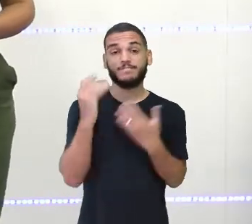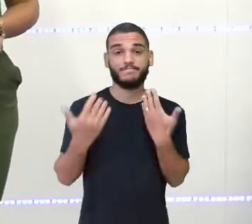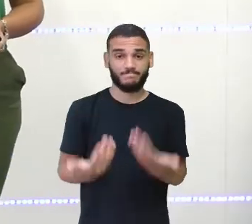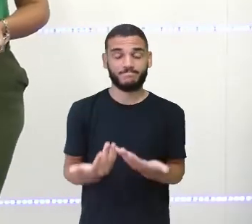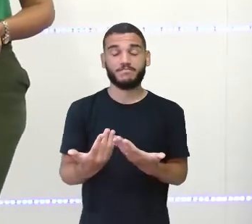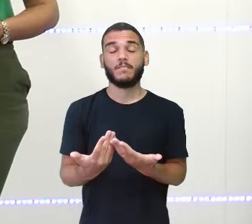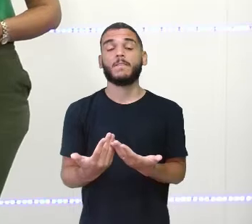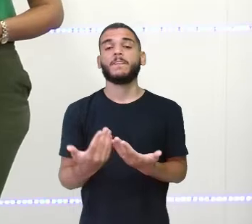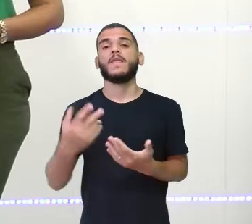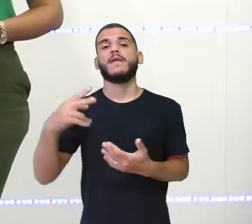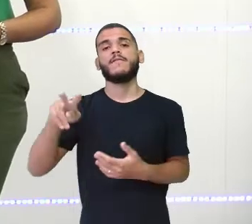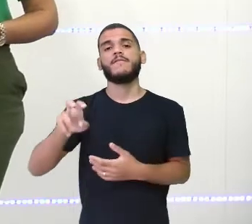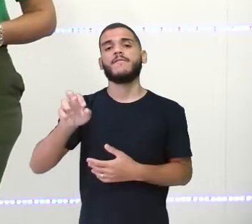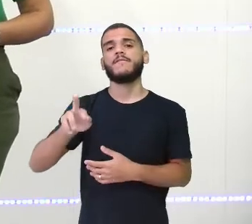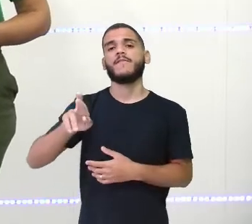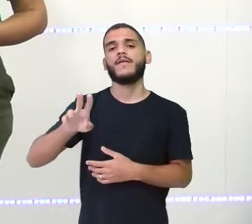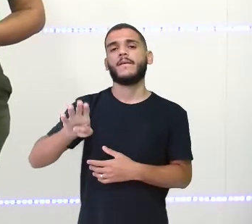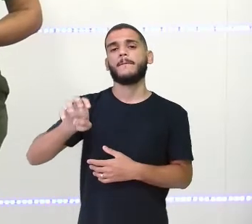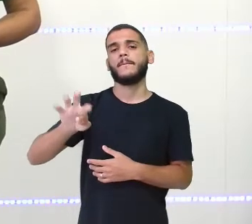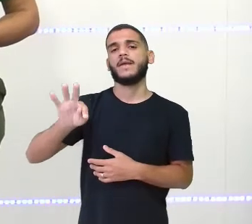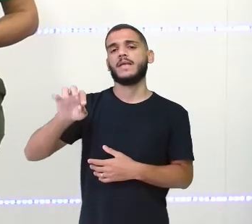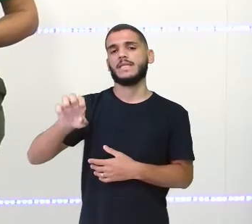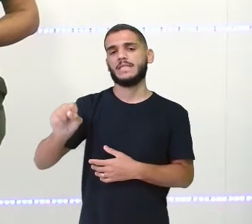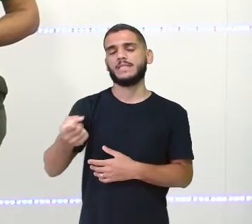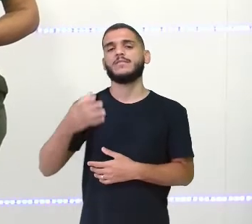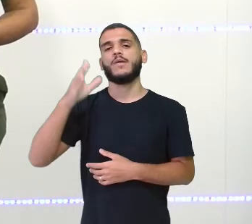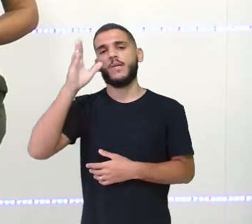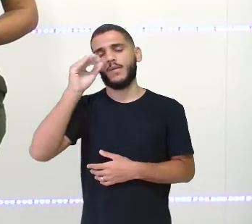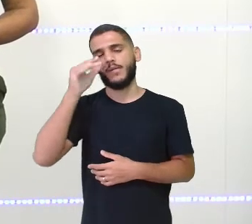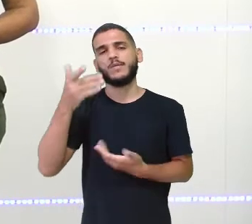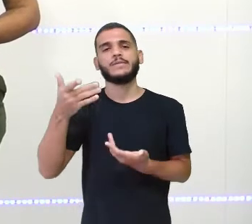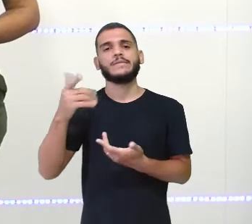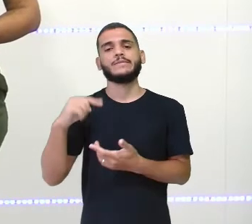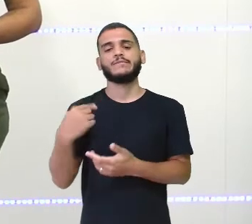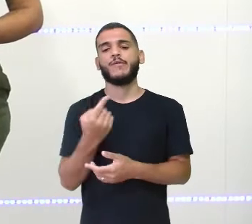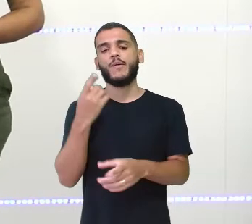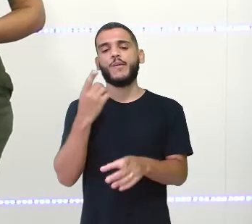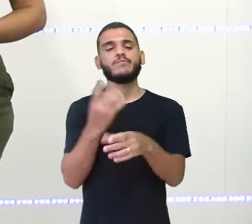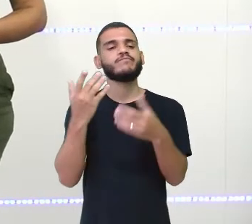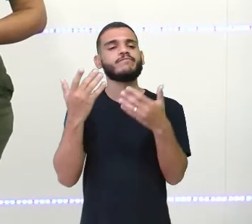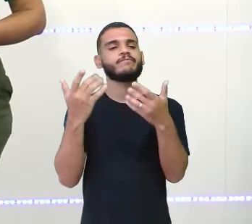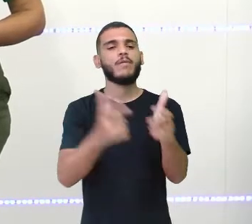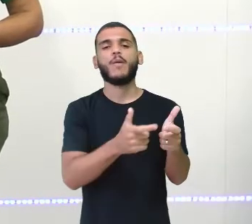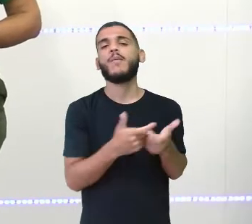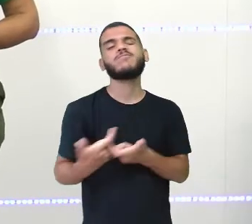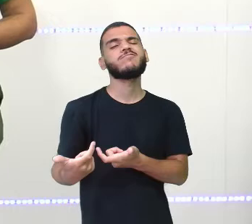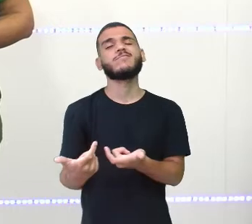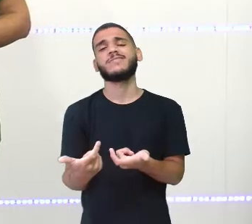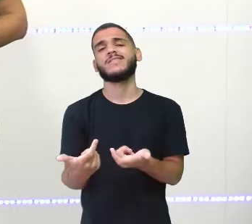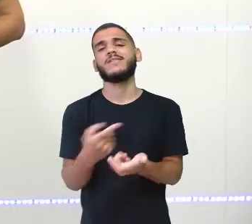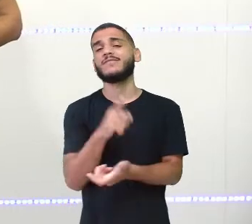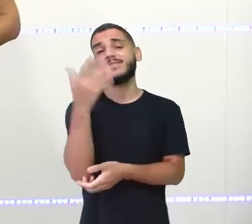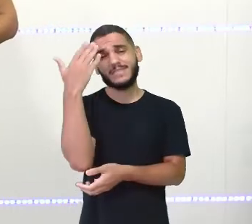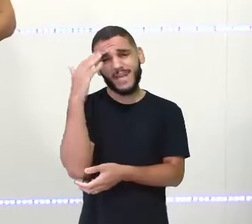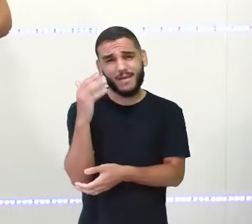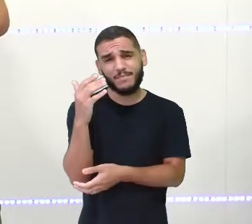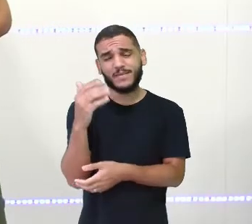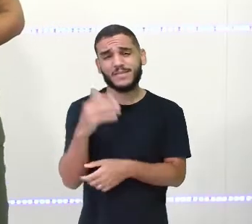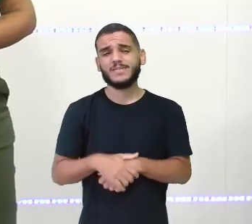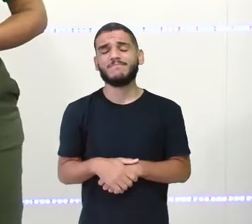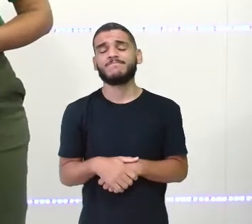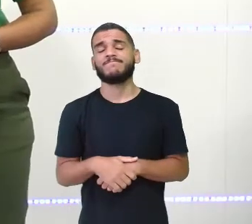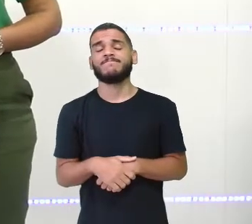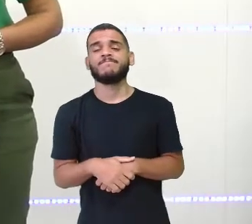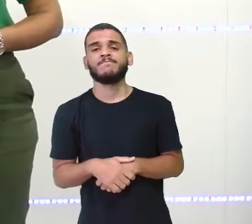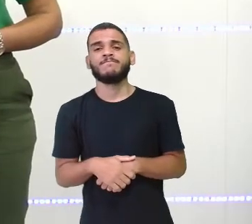esses verbetes de curiosidade, onde que podemos encontrá-los? Você sabe, Miguel? Você sabe, Lázaro?